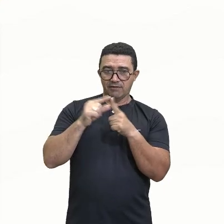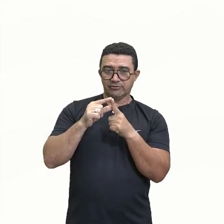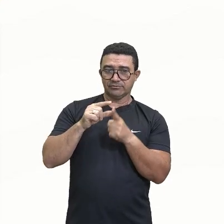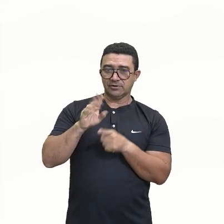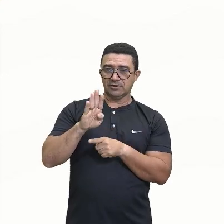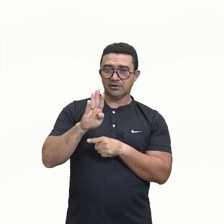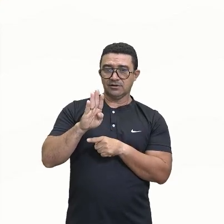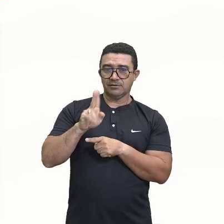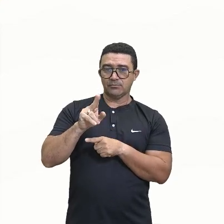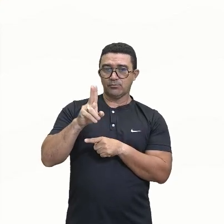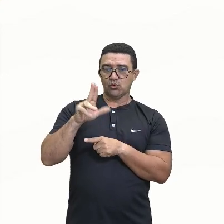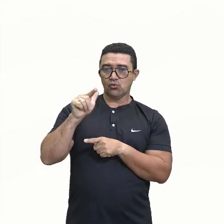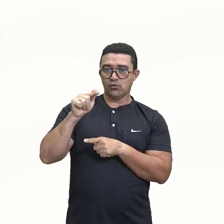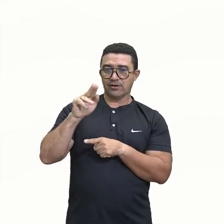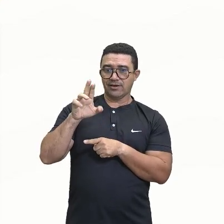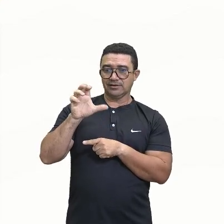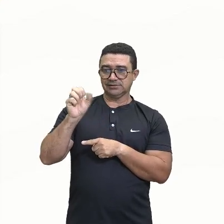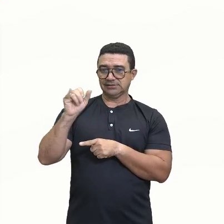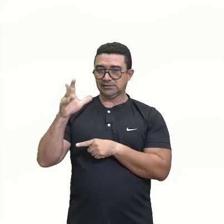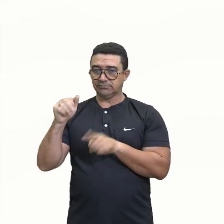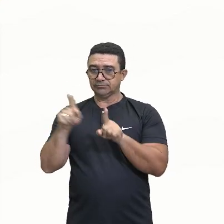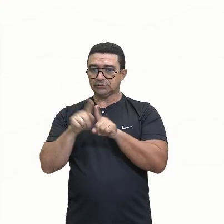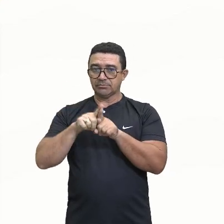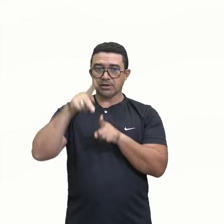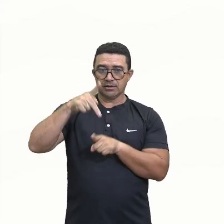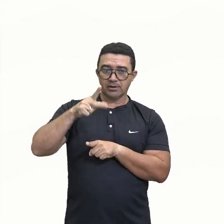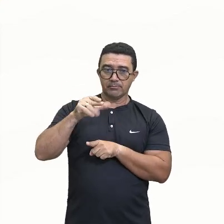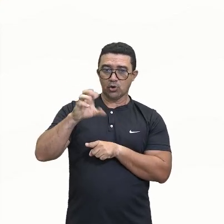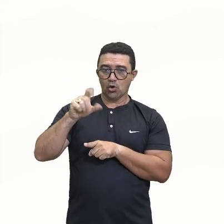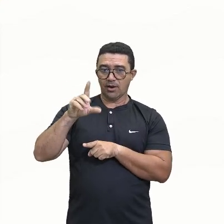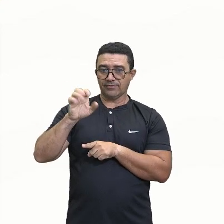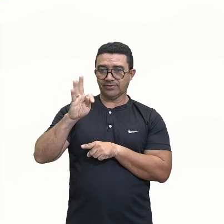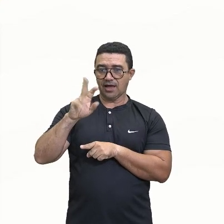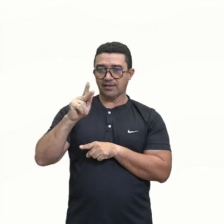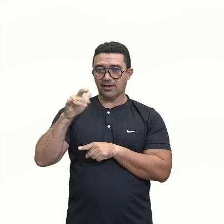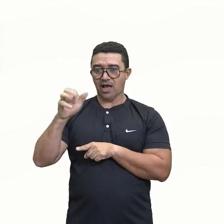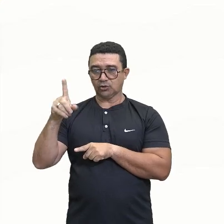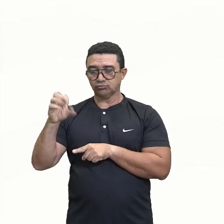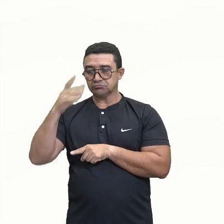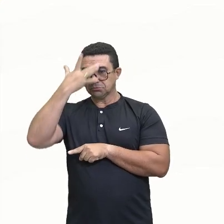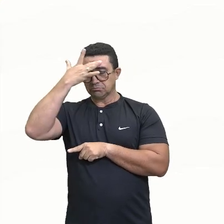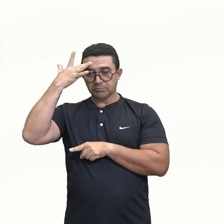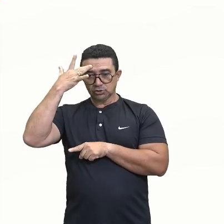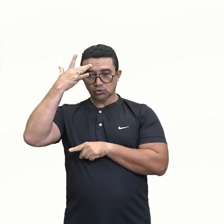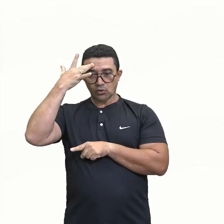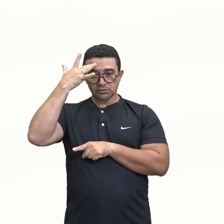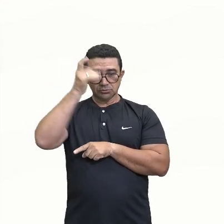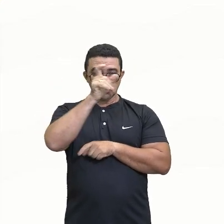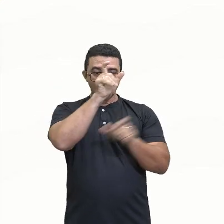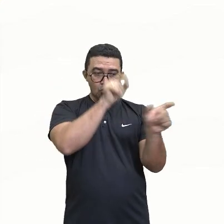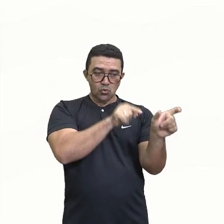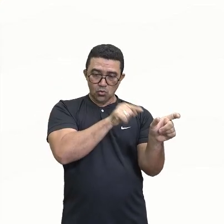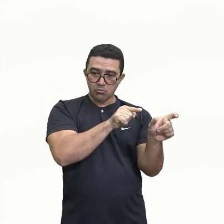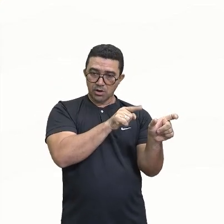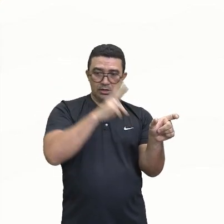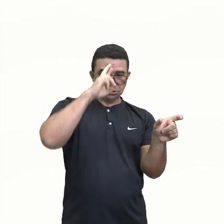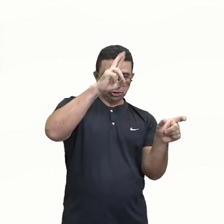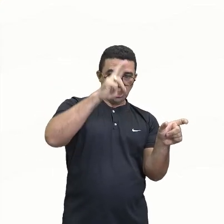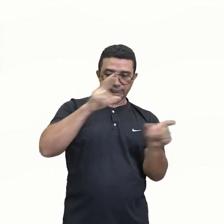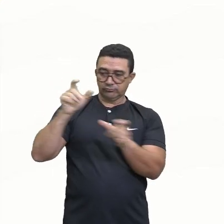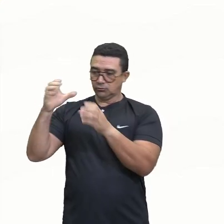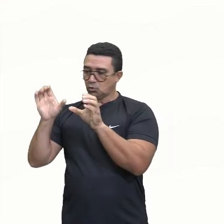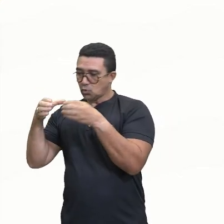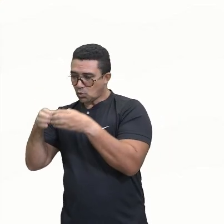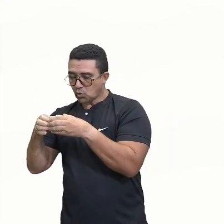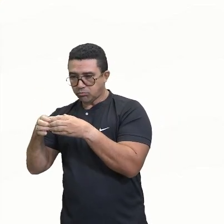justamente essa diferença entre quem trabalha e quem é dono dos meios de produção, né, dono das empresas. Enquanto numa sociedade que